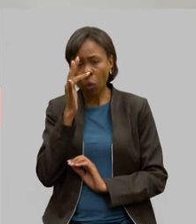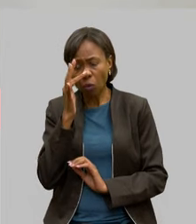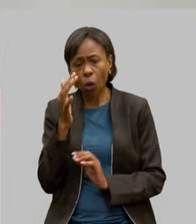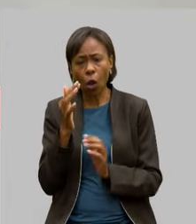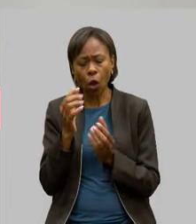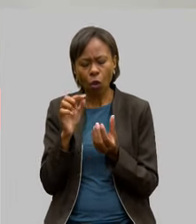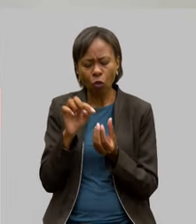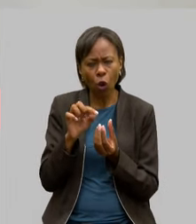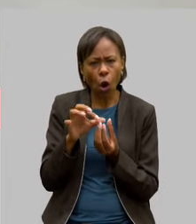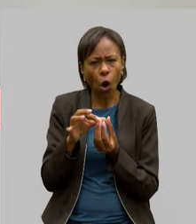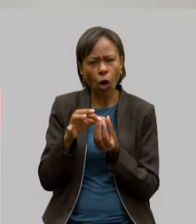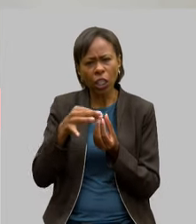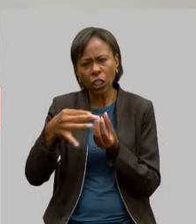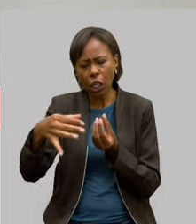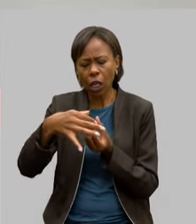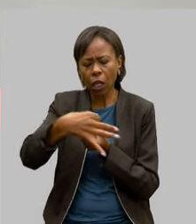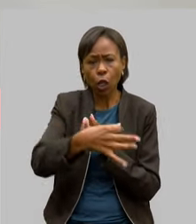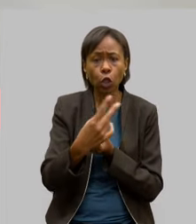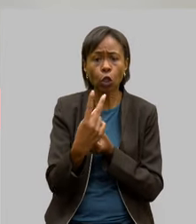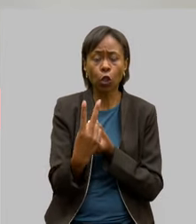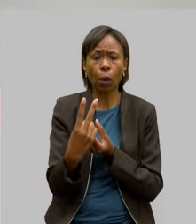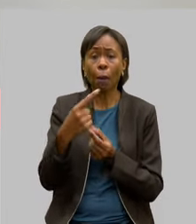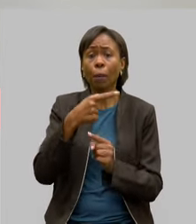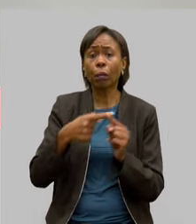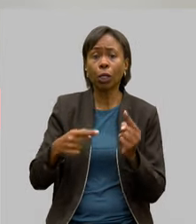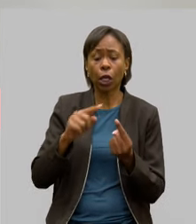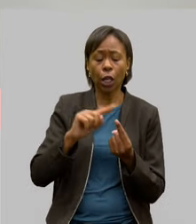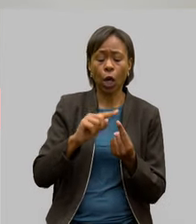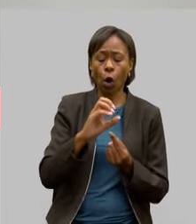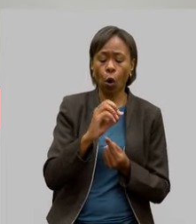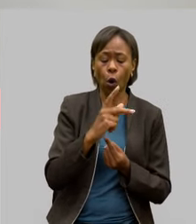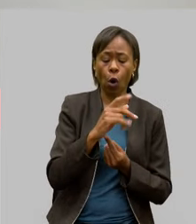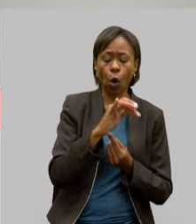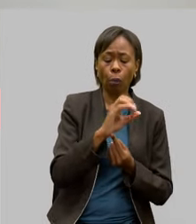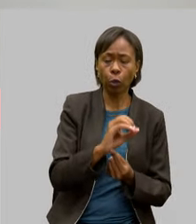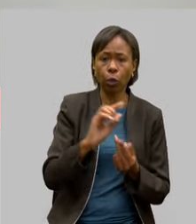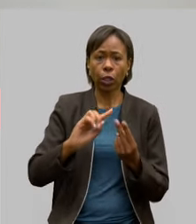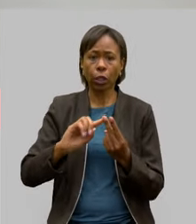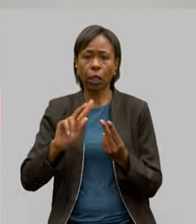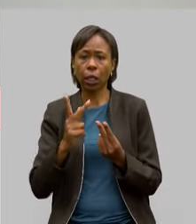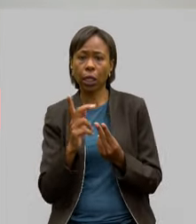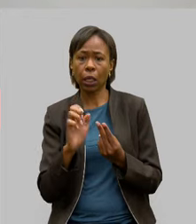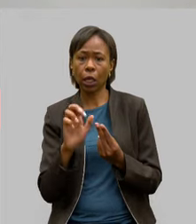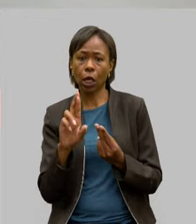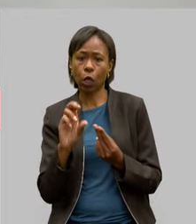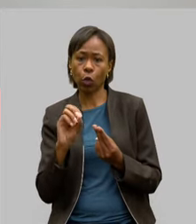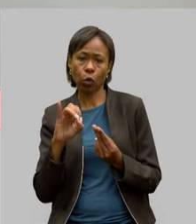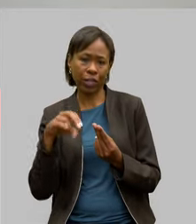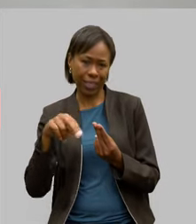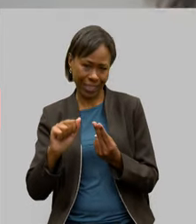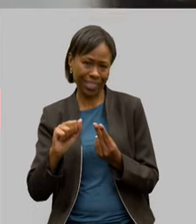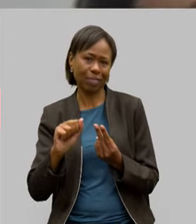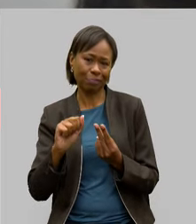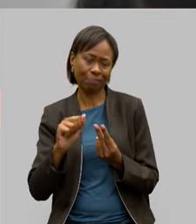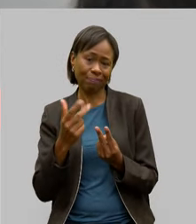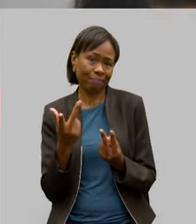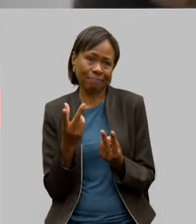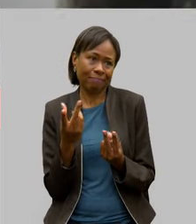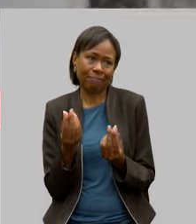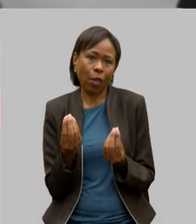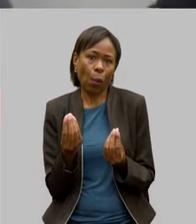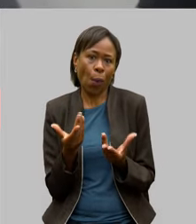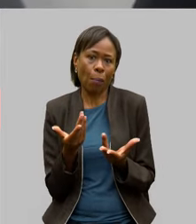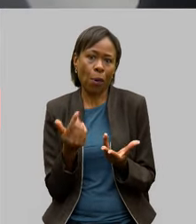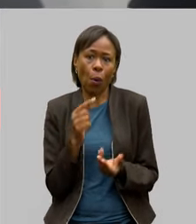substâncias que são proibidas que são o ópio e a heroína então não tem o menor sentido você tratar uma planta de uma determinada